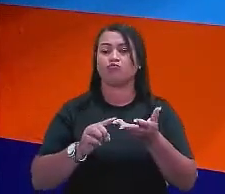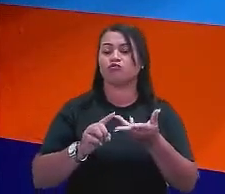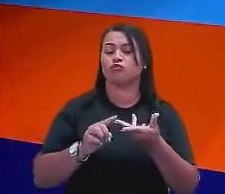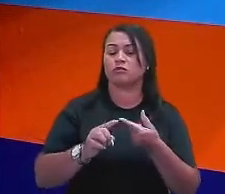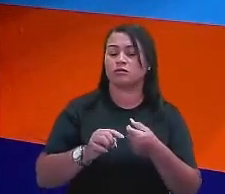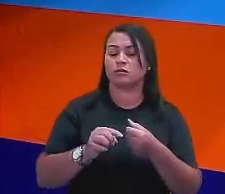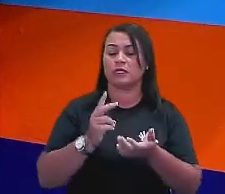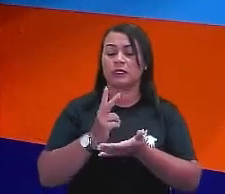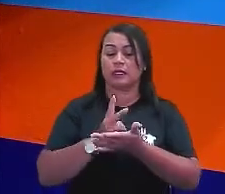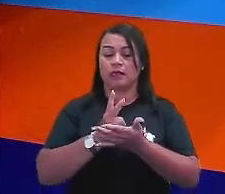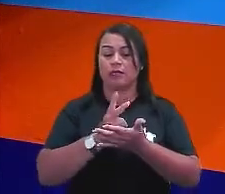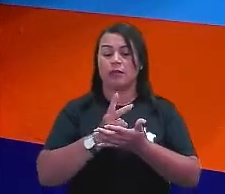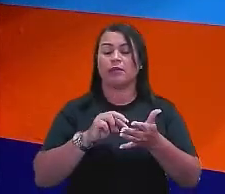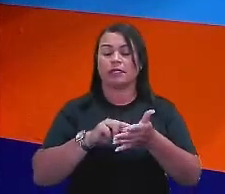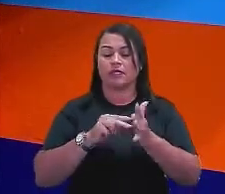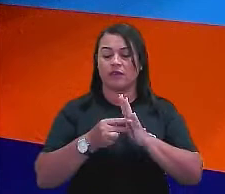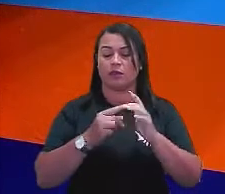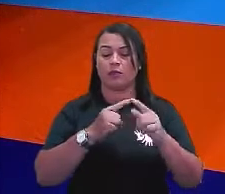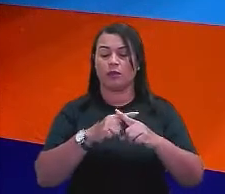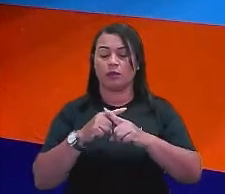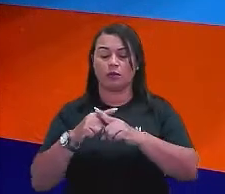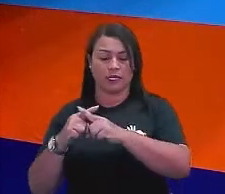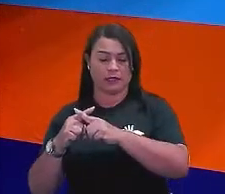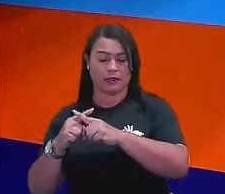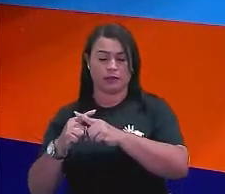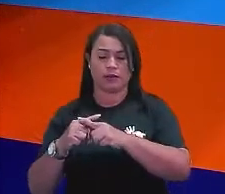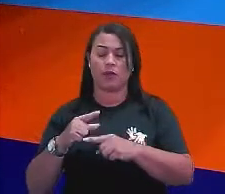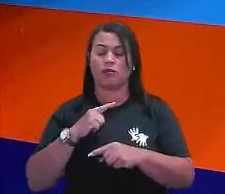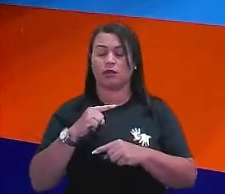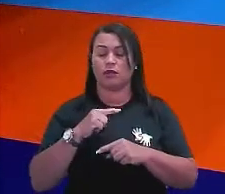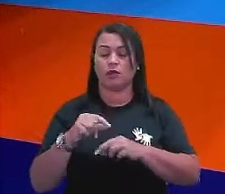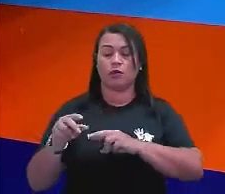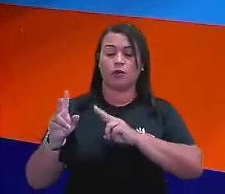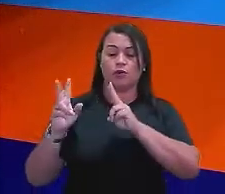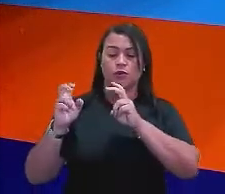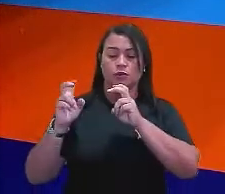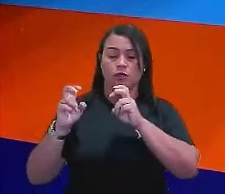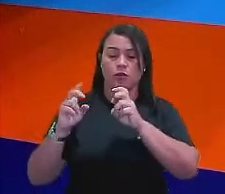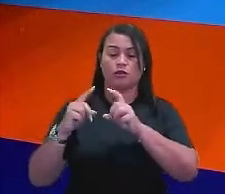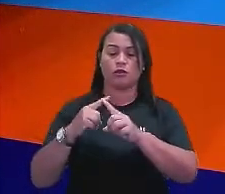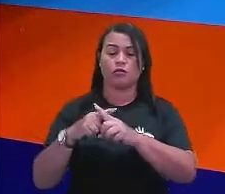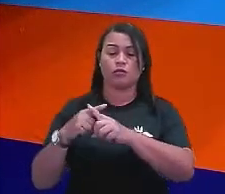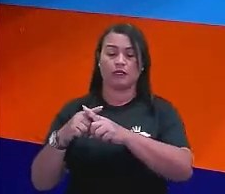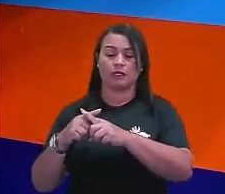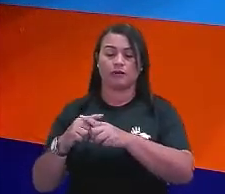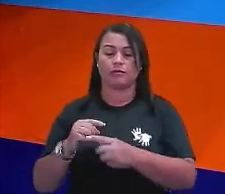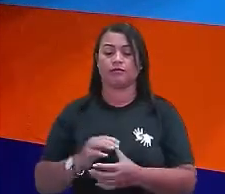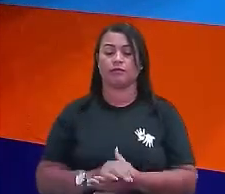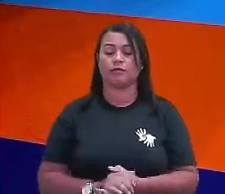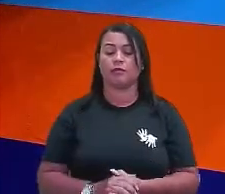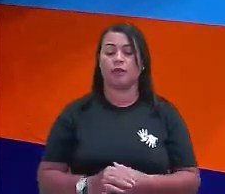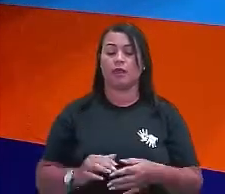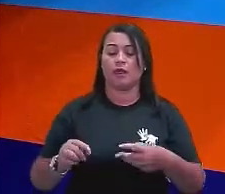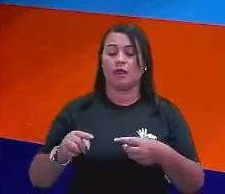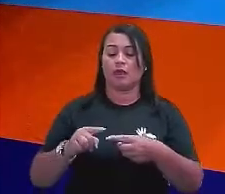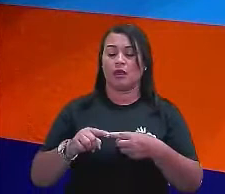de multiplicação, tá certo? E aí eu tenho os termos da multiplicação também. E eu vou